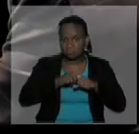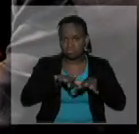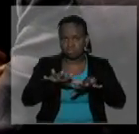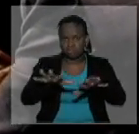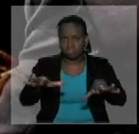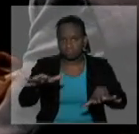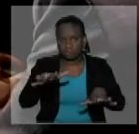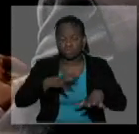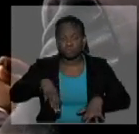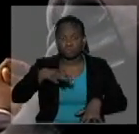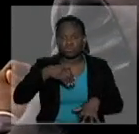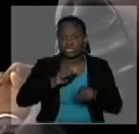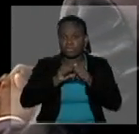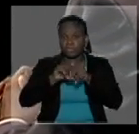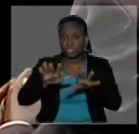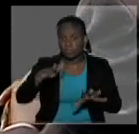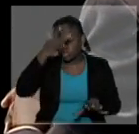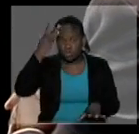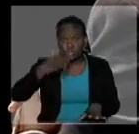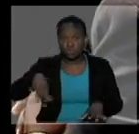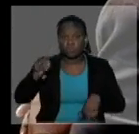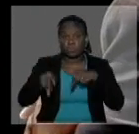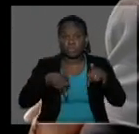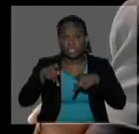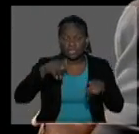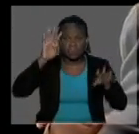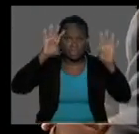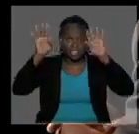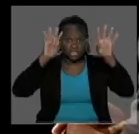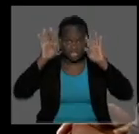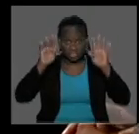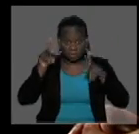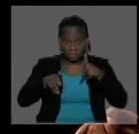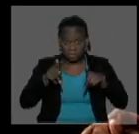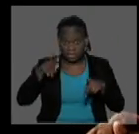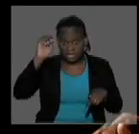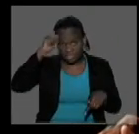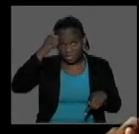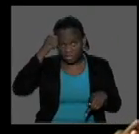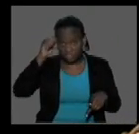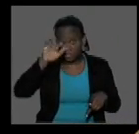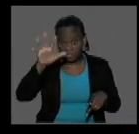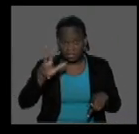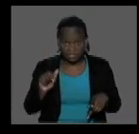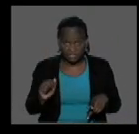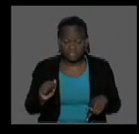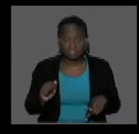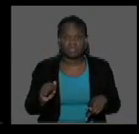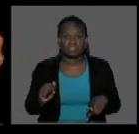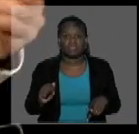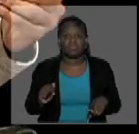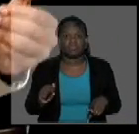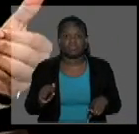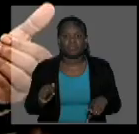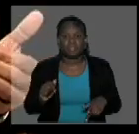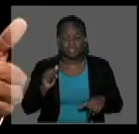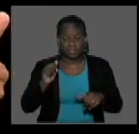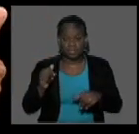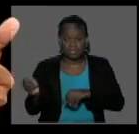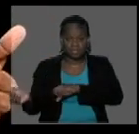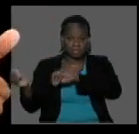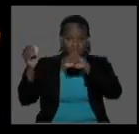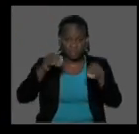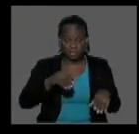foi impregnada no imaginário da população negra, né, em África, e que